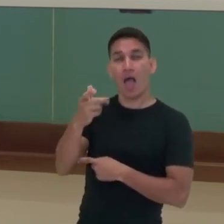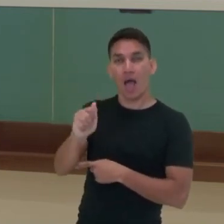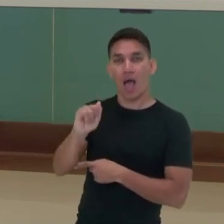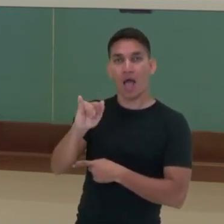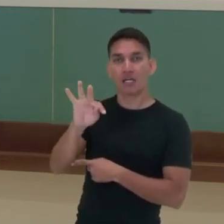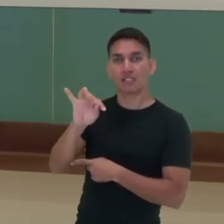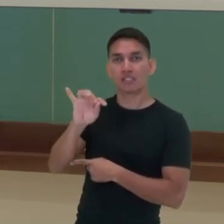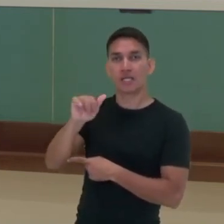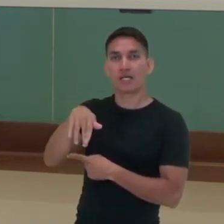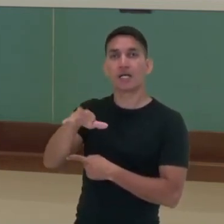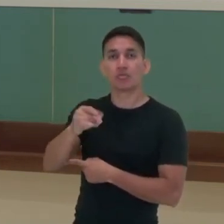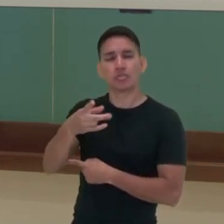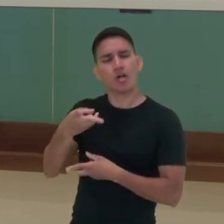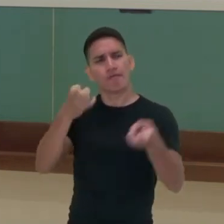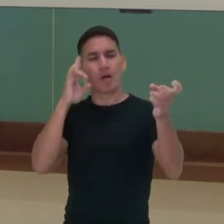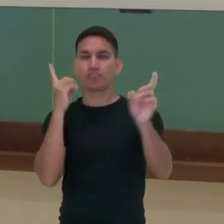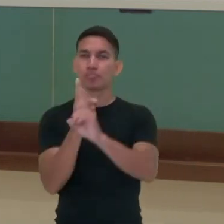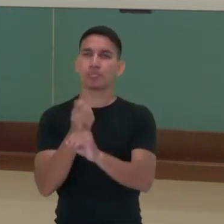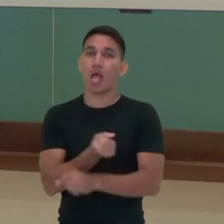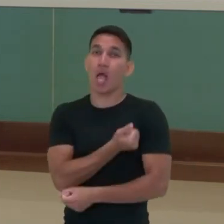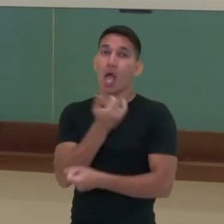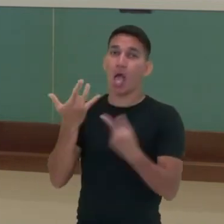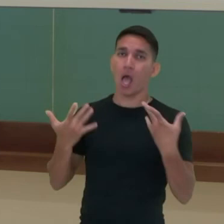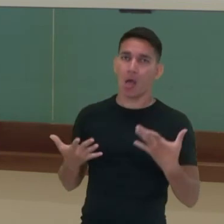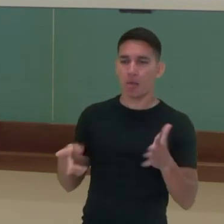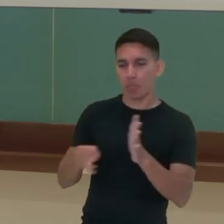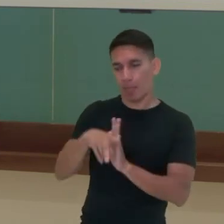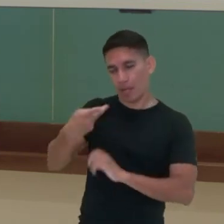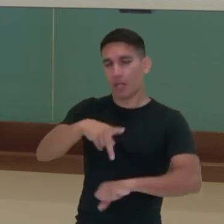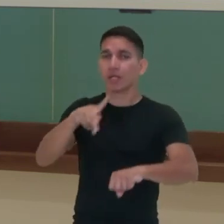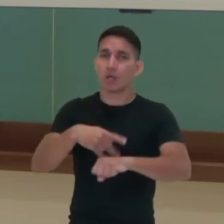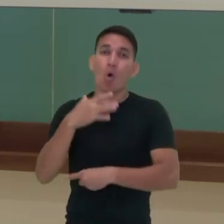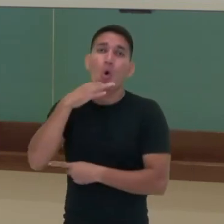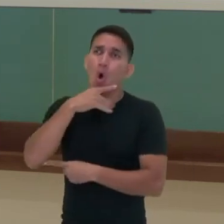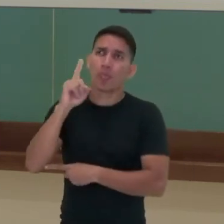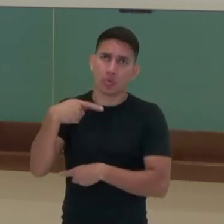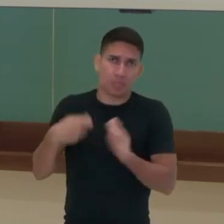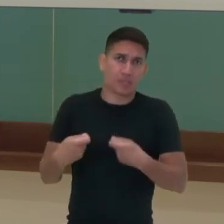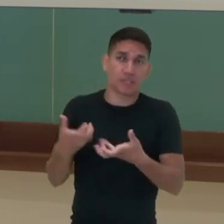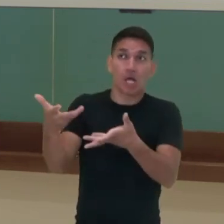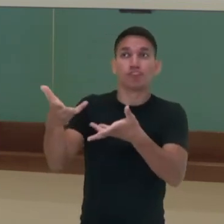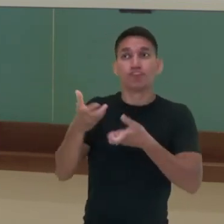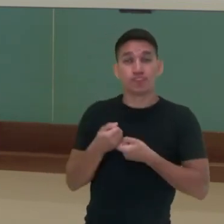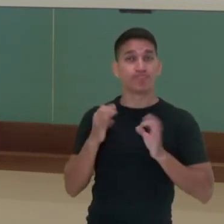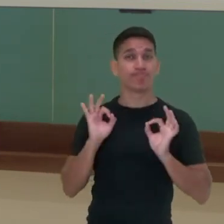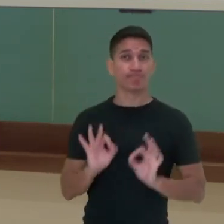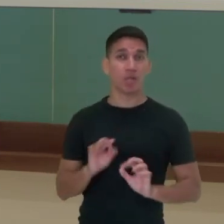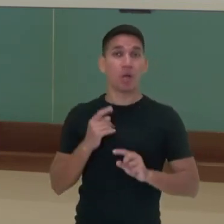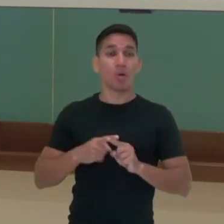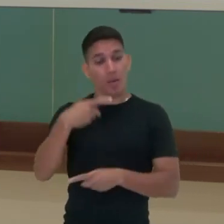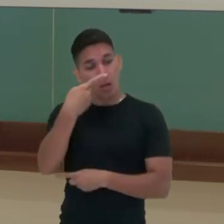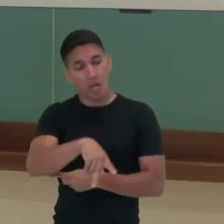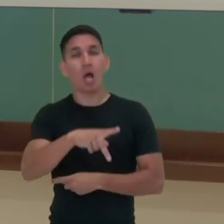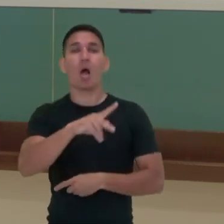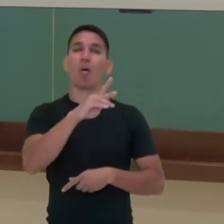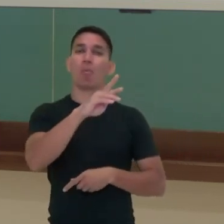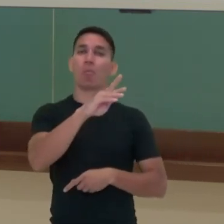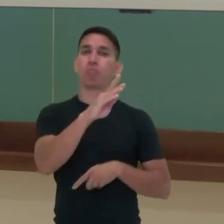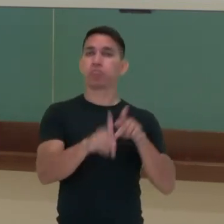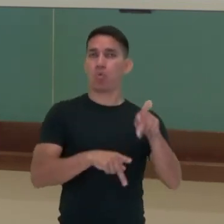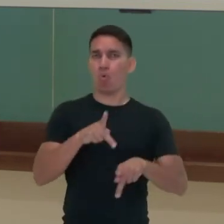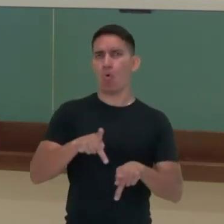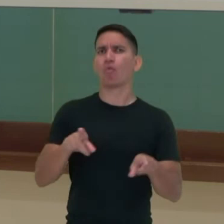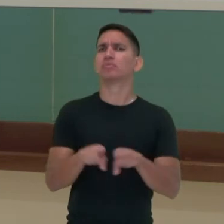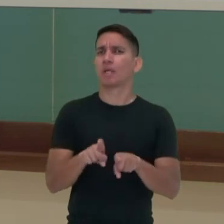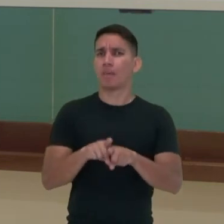com imigrantes haitianos no nosso país, que claro, nós devemos acolher muito bem, né? Até porque o povo brasileiro também imigra para outros